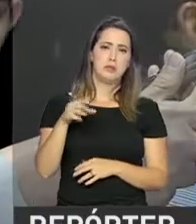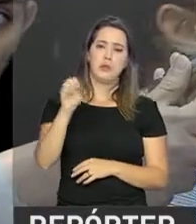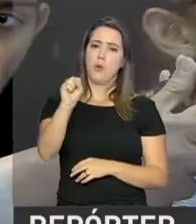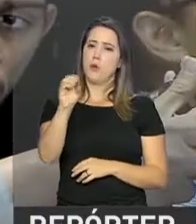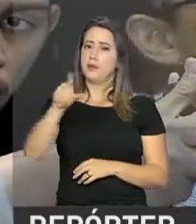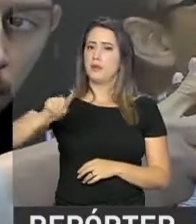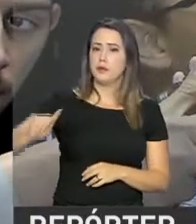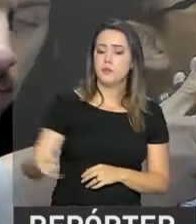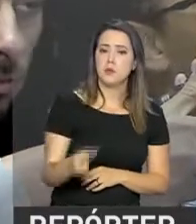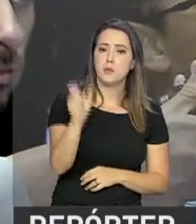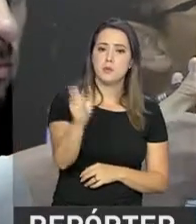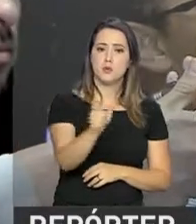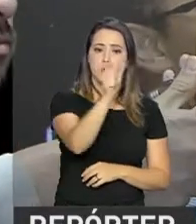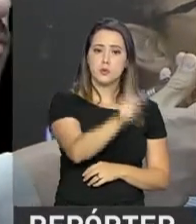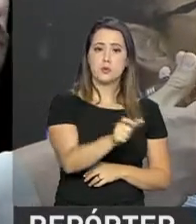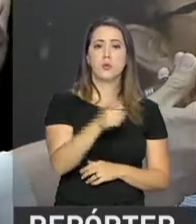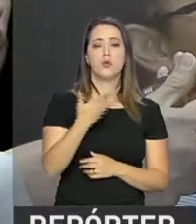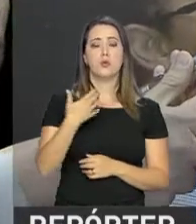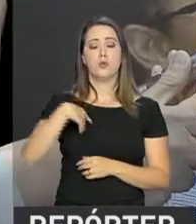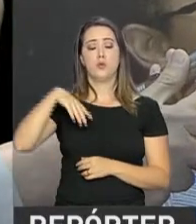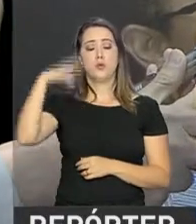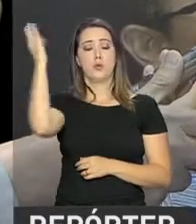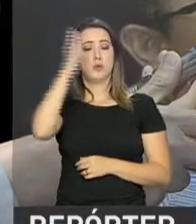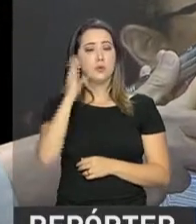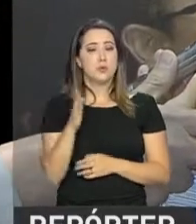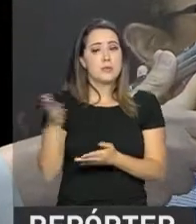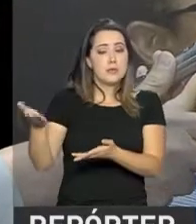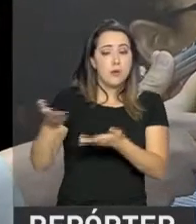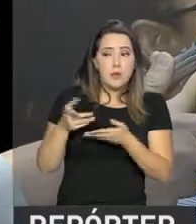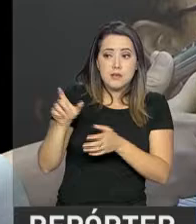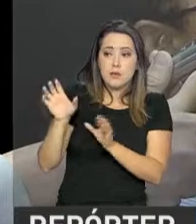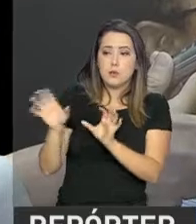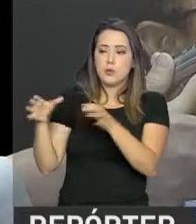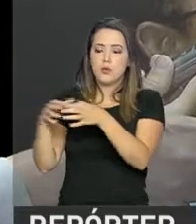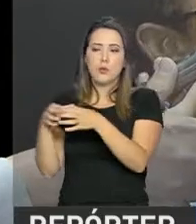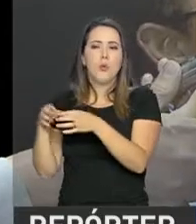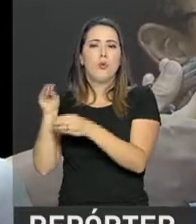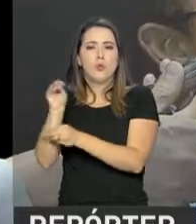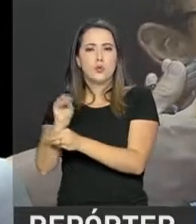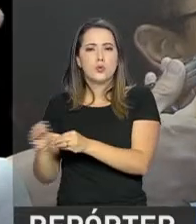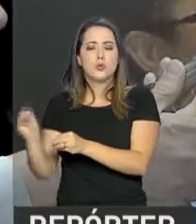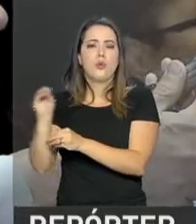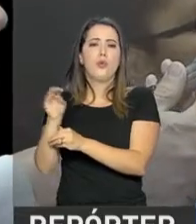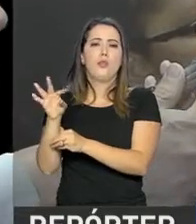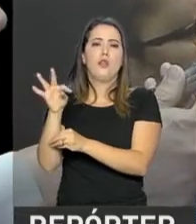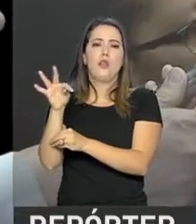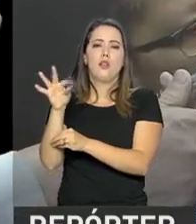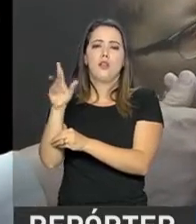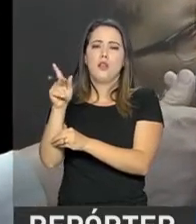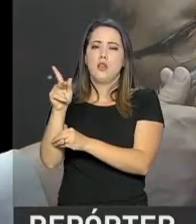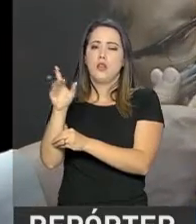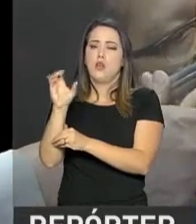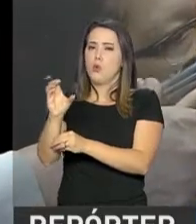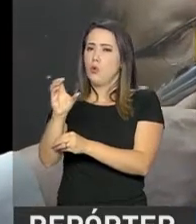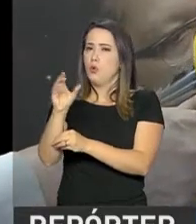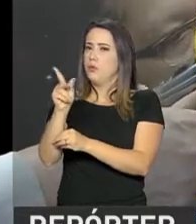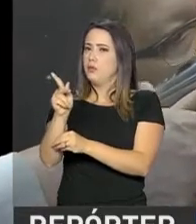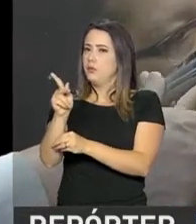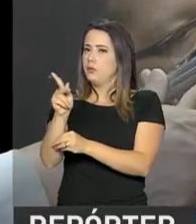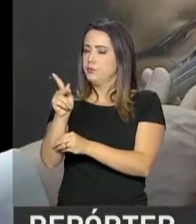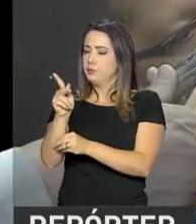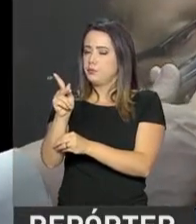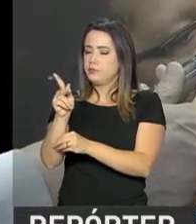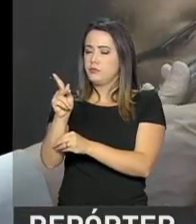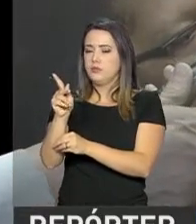80 mil brasileiros e brasileiras são acolhidos nas comunidades terapêuticas. O esforço conjunto do governo, juntando três